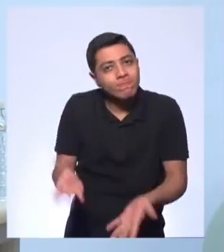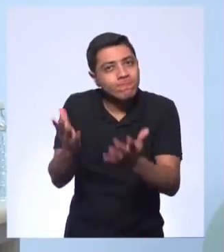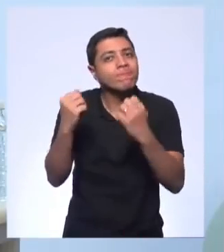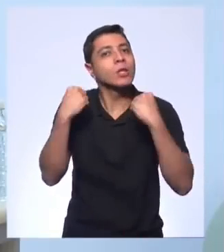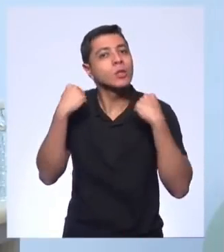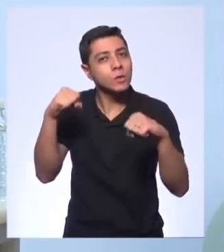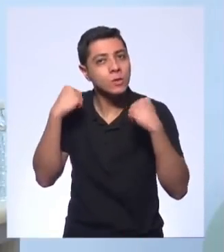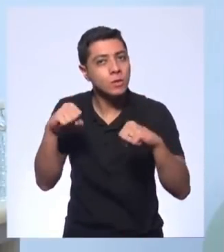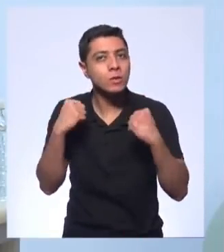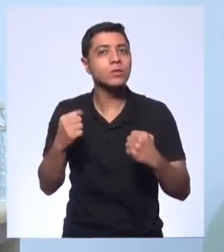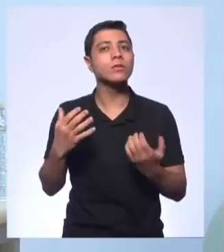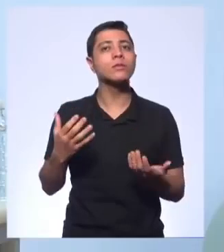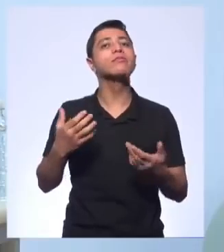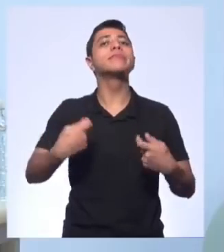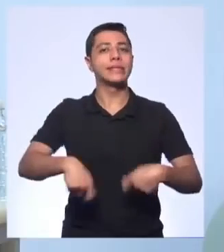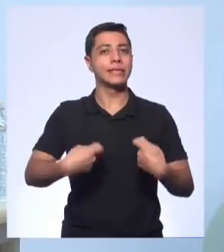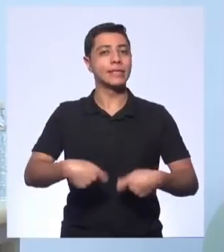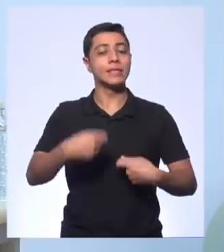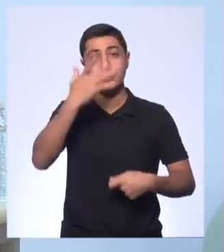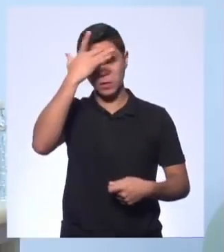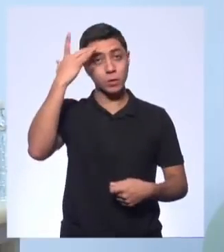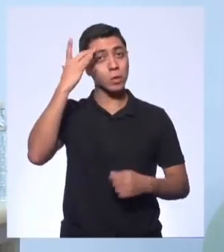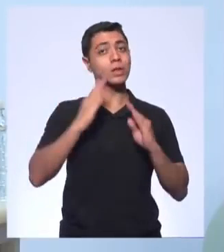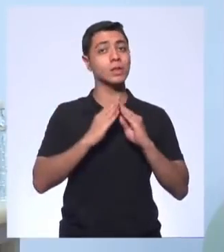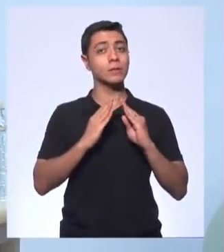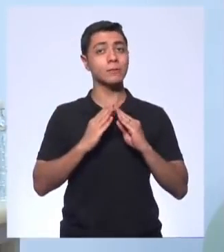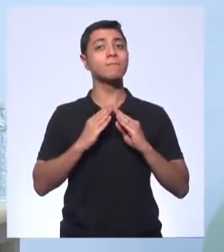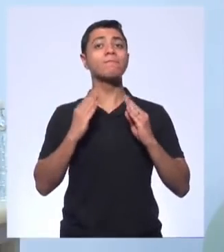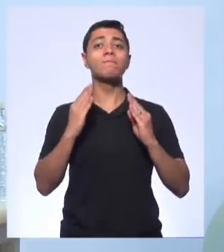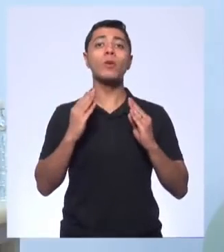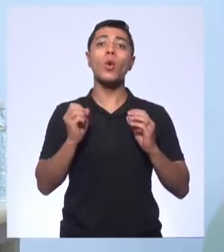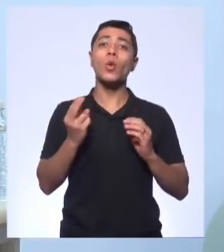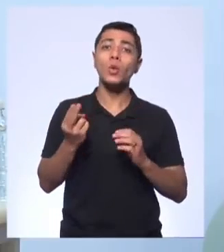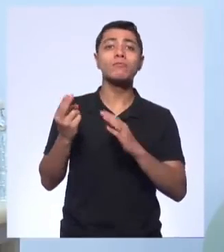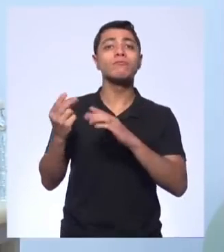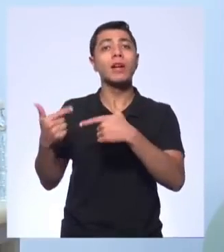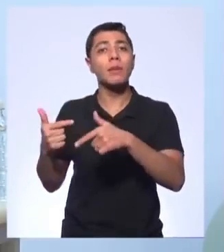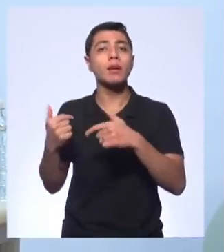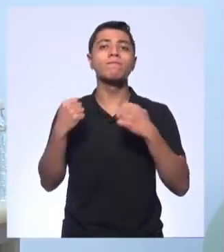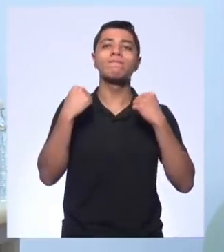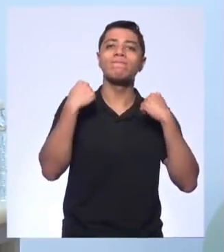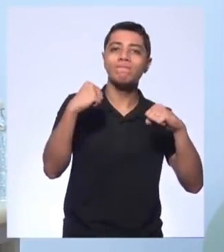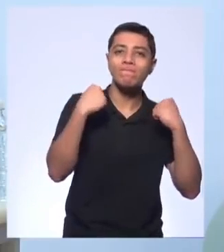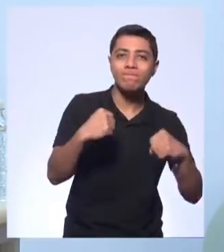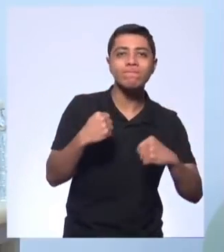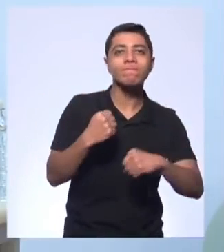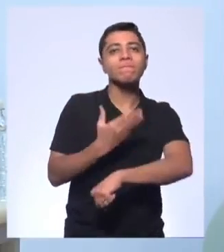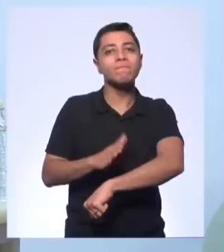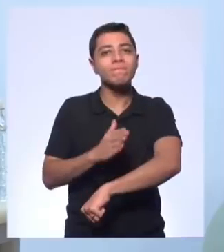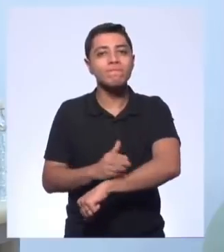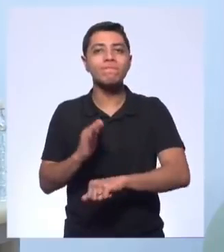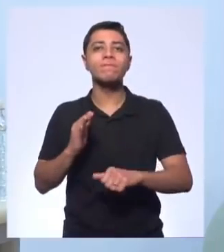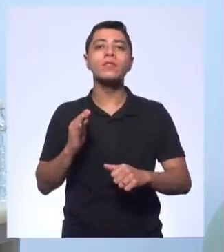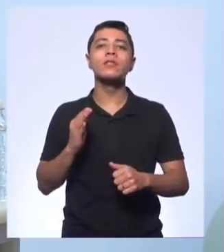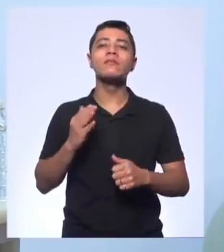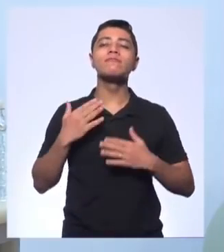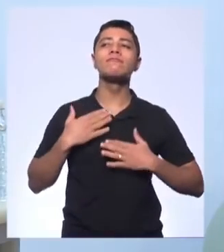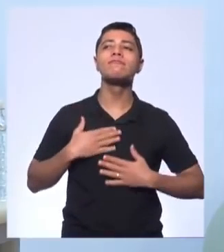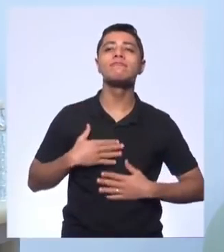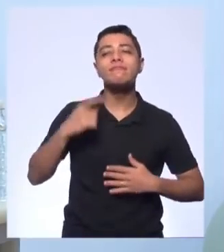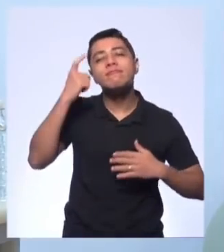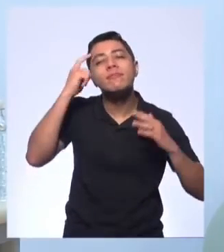tudo mais. Então, essas doenças são relacionadas a isso. E aí a gente vai falar um pouquinho agora